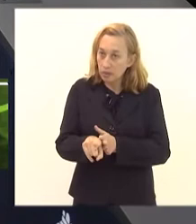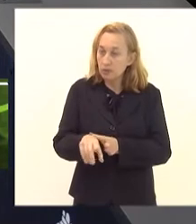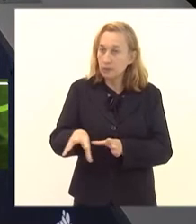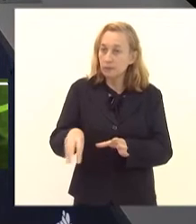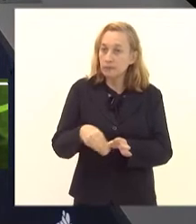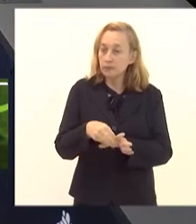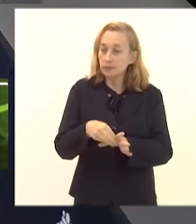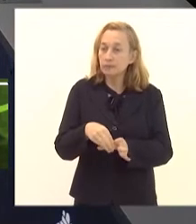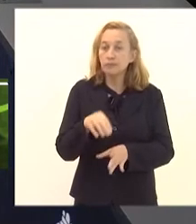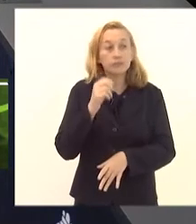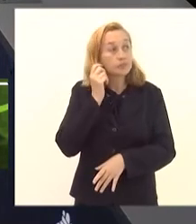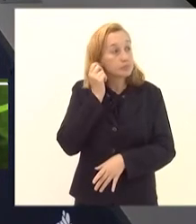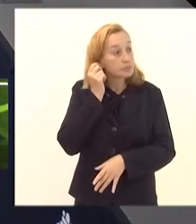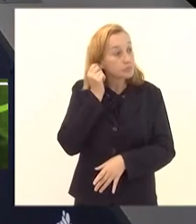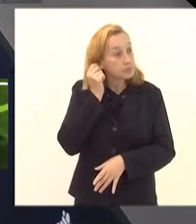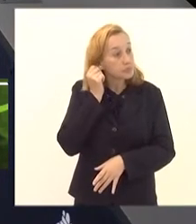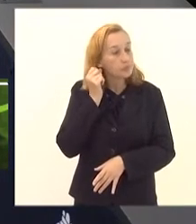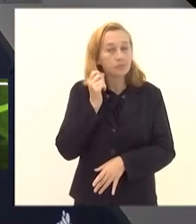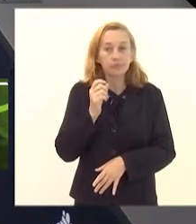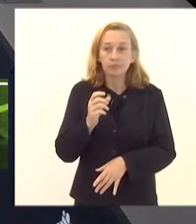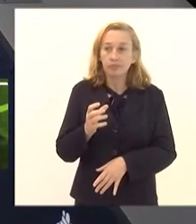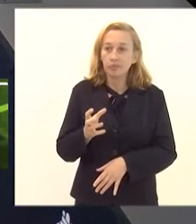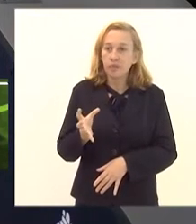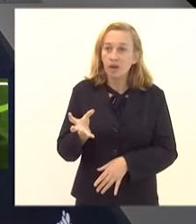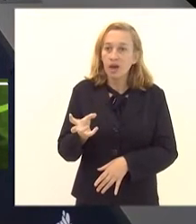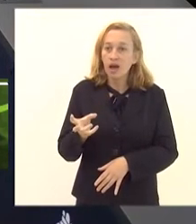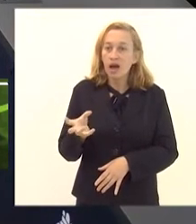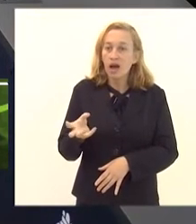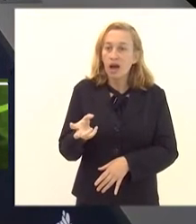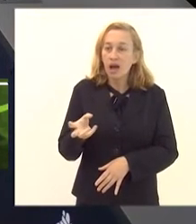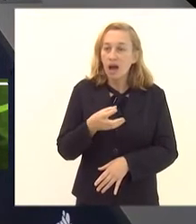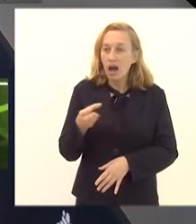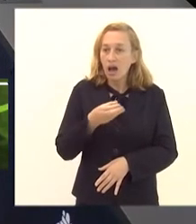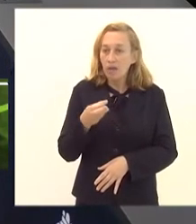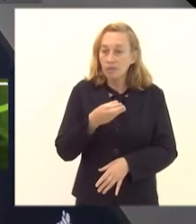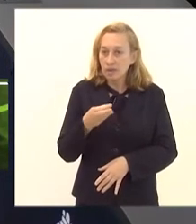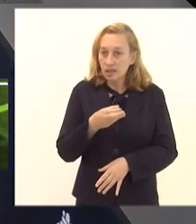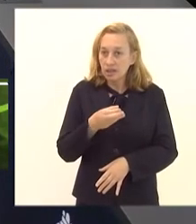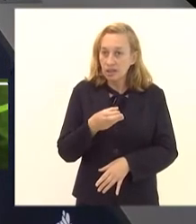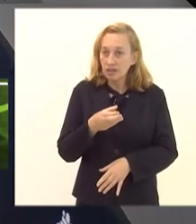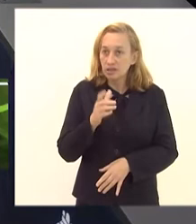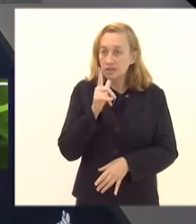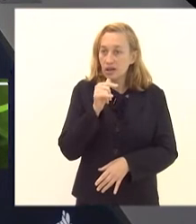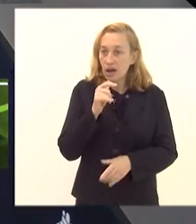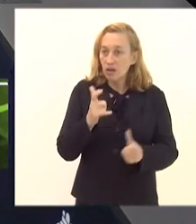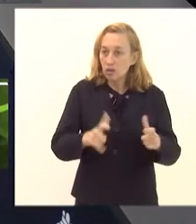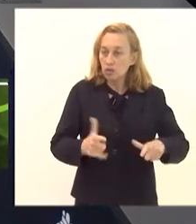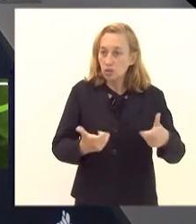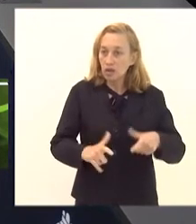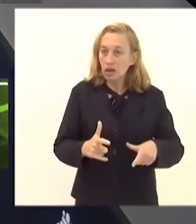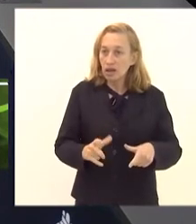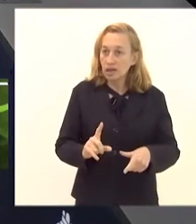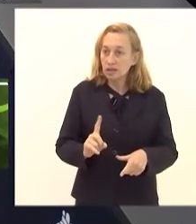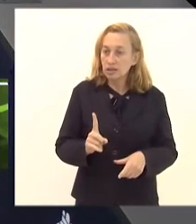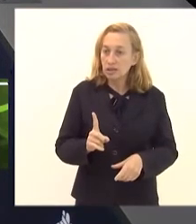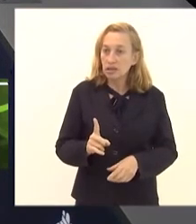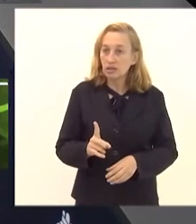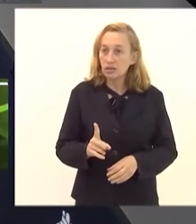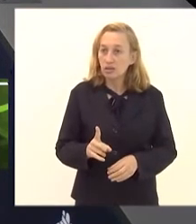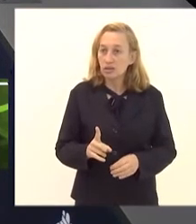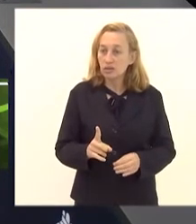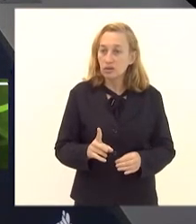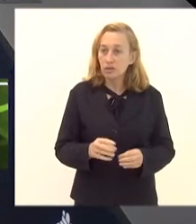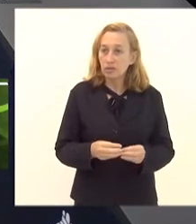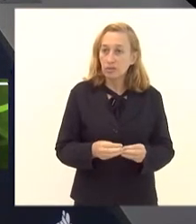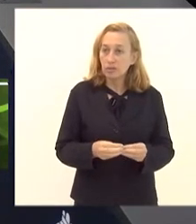que ele, aumentando a velocidade da água que vai correr mais rápido naquele trecho, né, se não vai fazer um